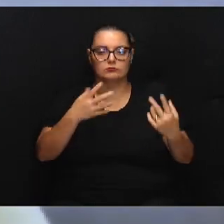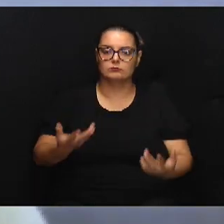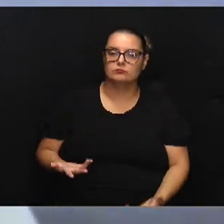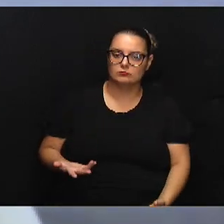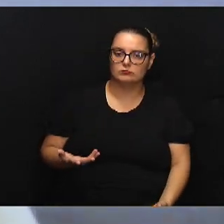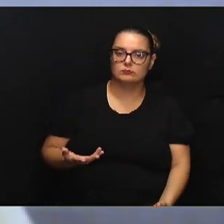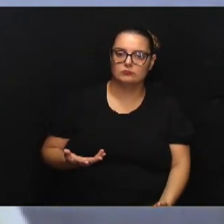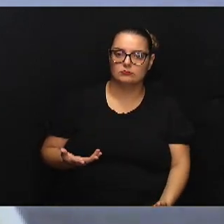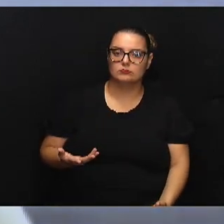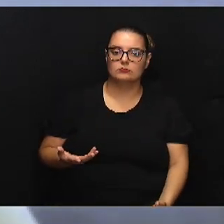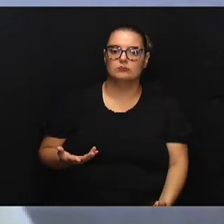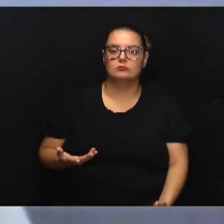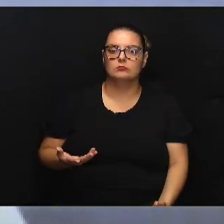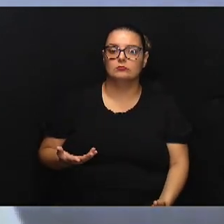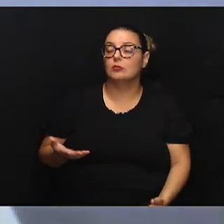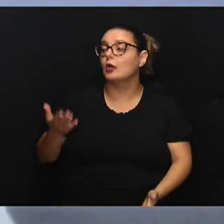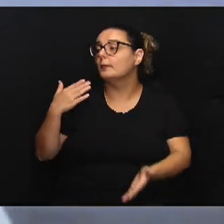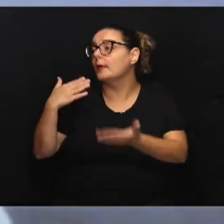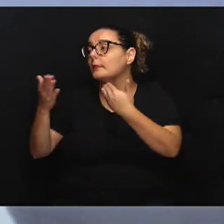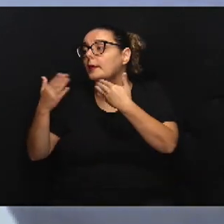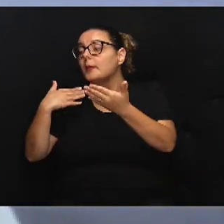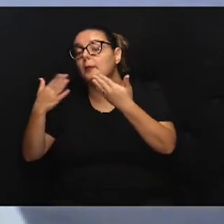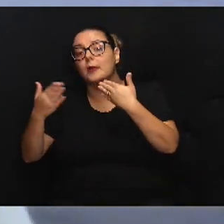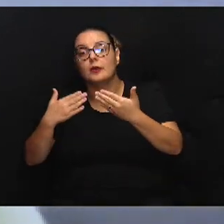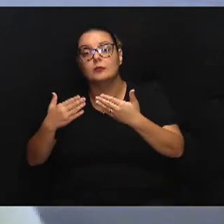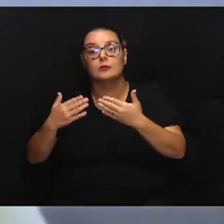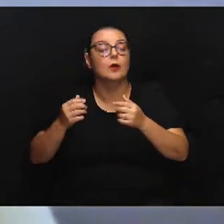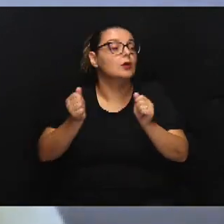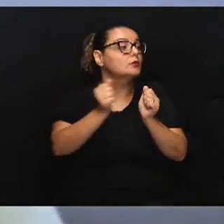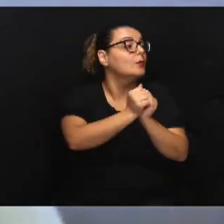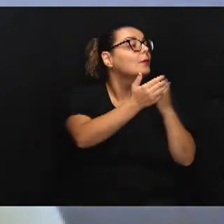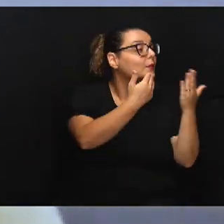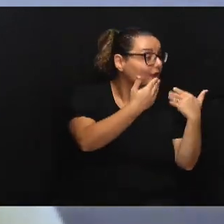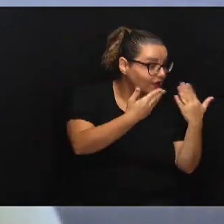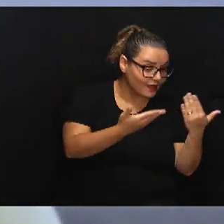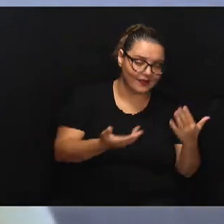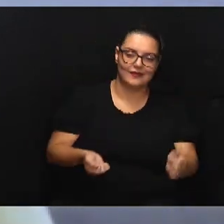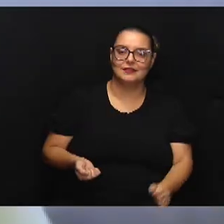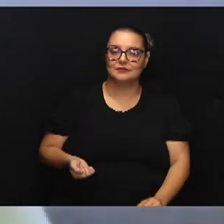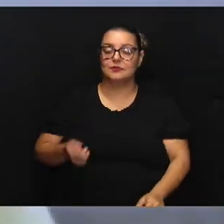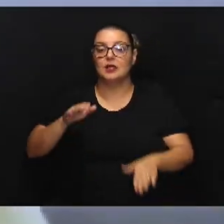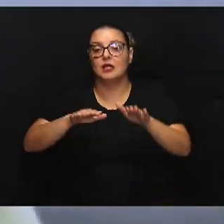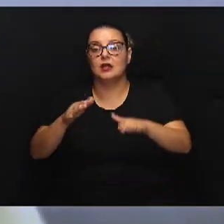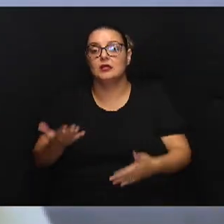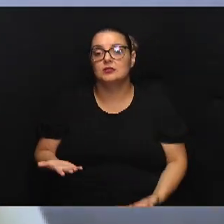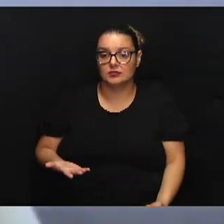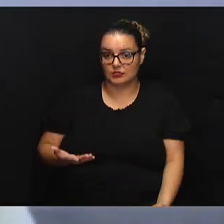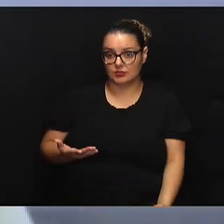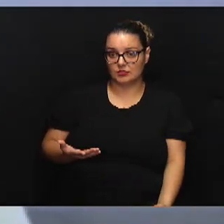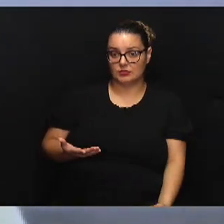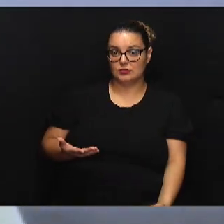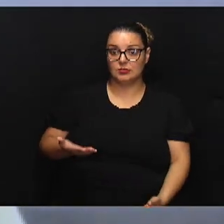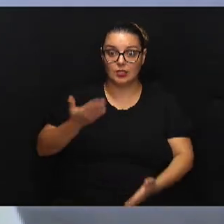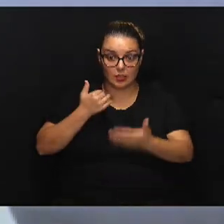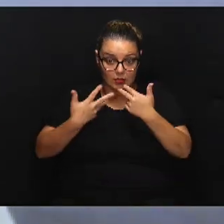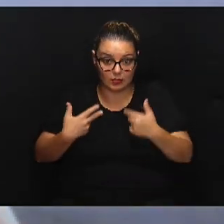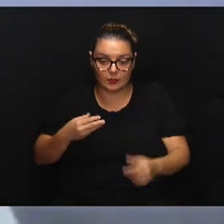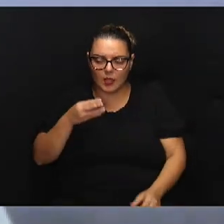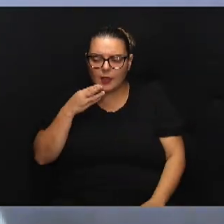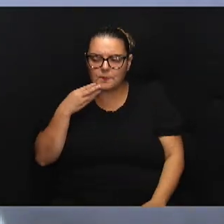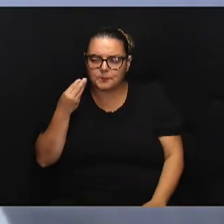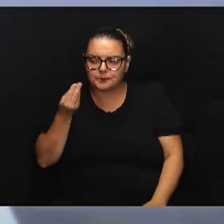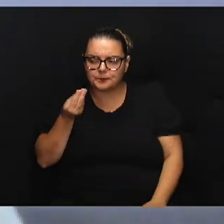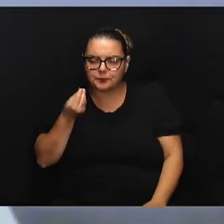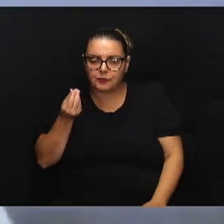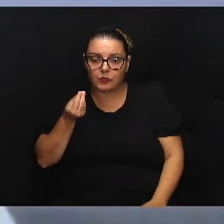nós conversamos a conversa do outro. Nós, muitas vezes, comemos, até experimentamos